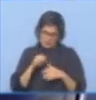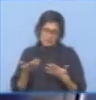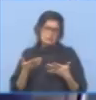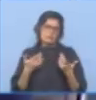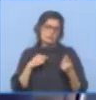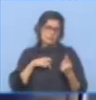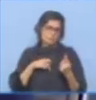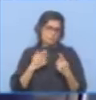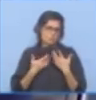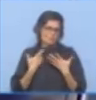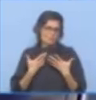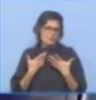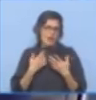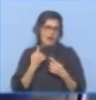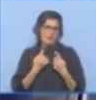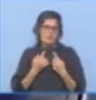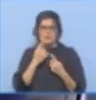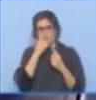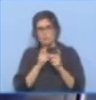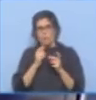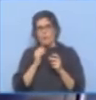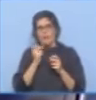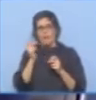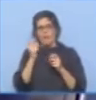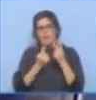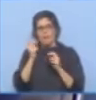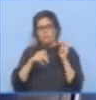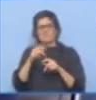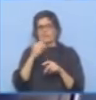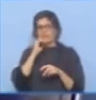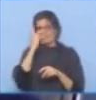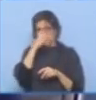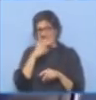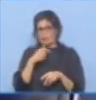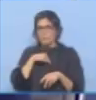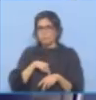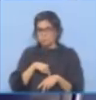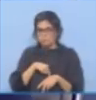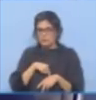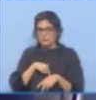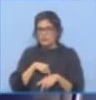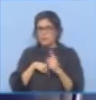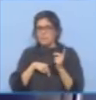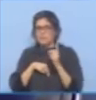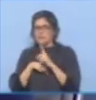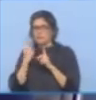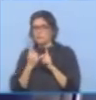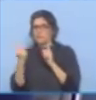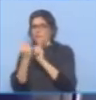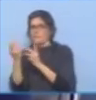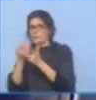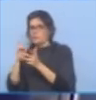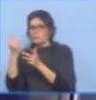há aquele sofrimento, mas mesmo assim depois a memória cá, e até junto com outros, prevalecem as coisas boas,